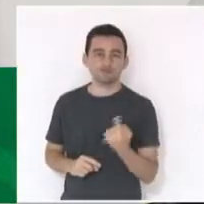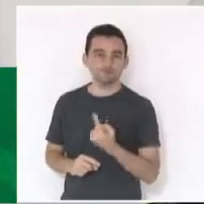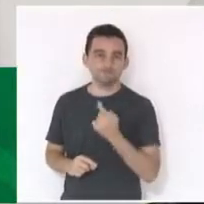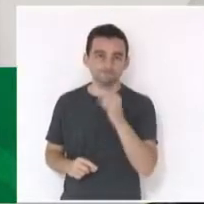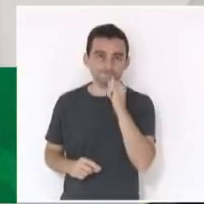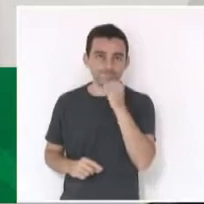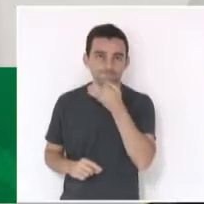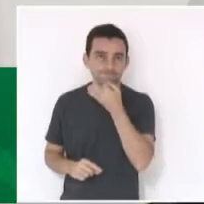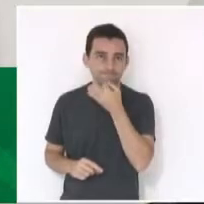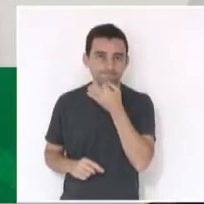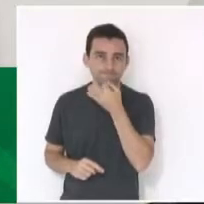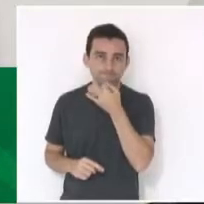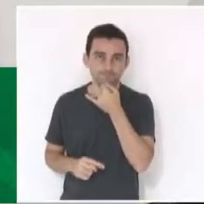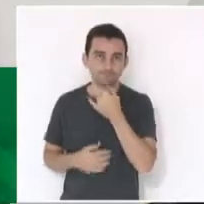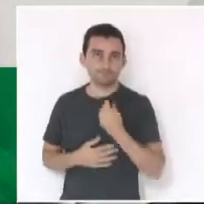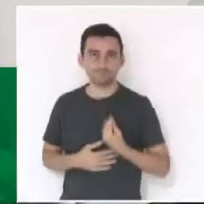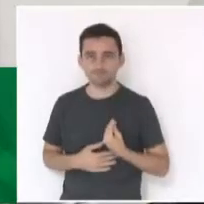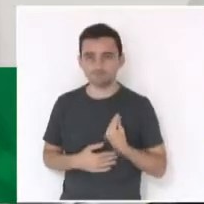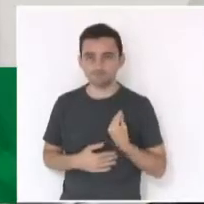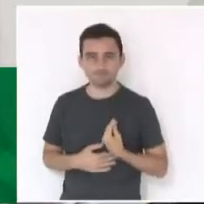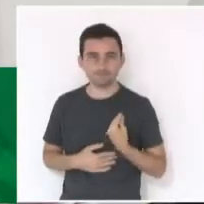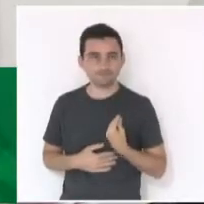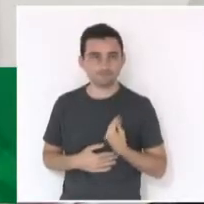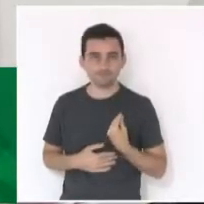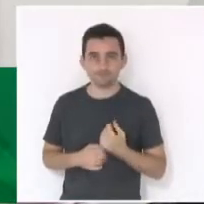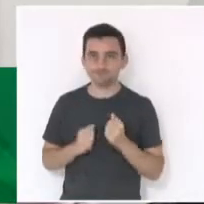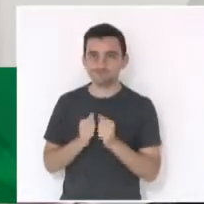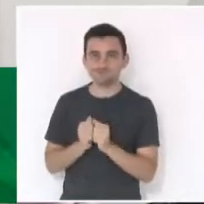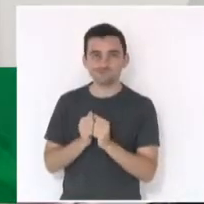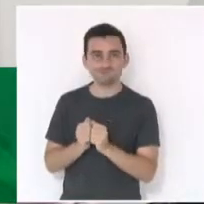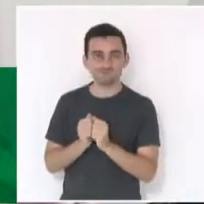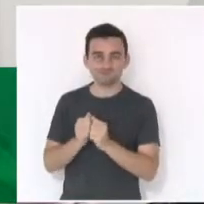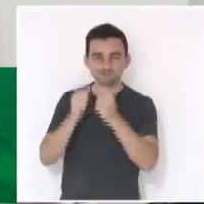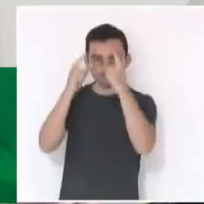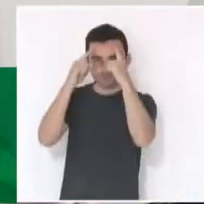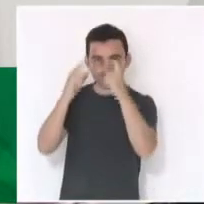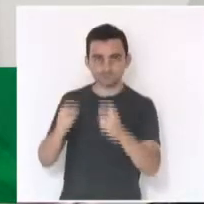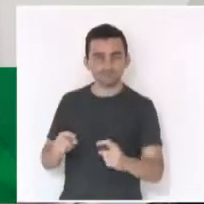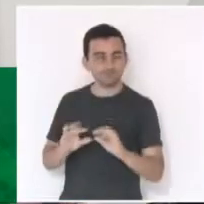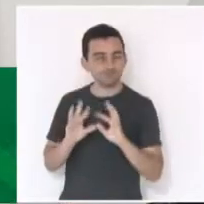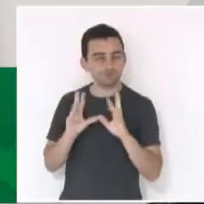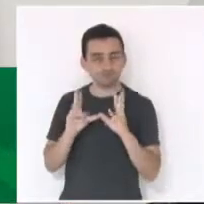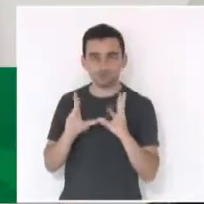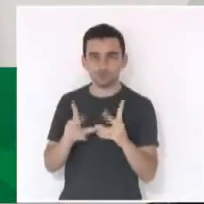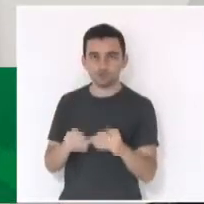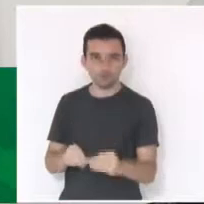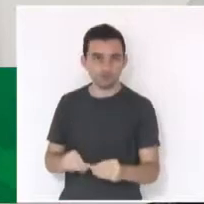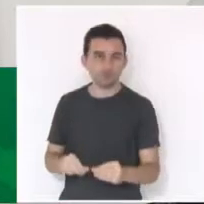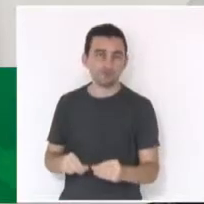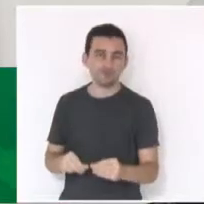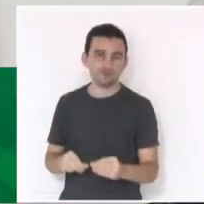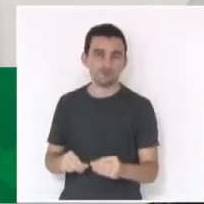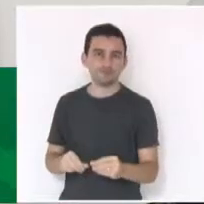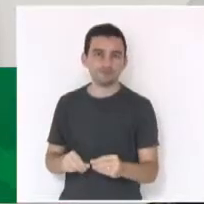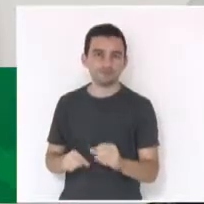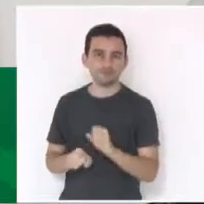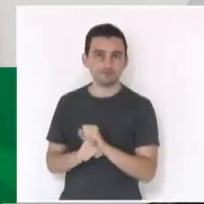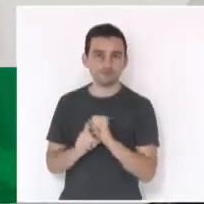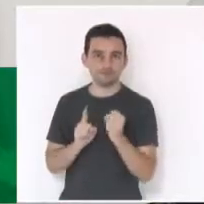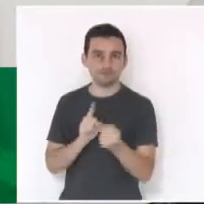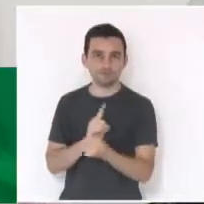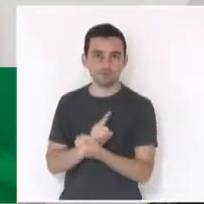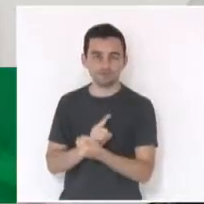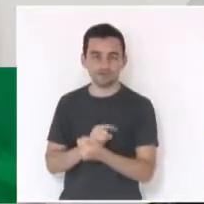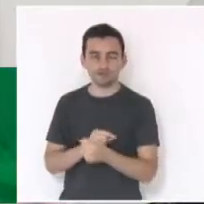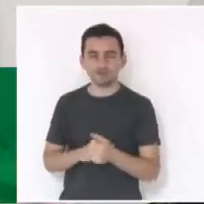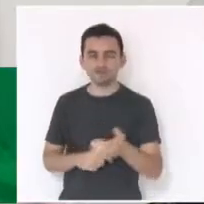a doença da violência na nossa sociedade e é como dizia nesses